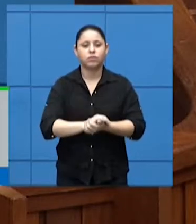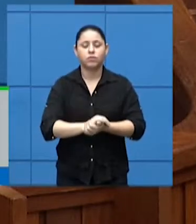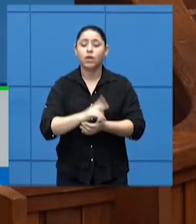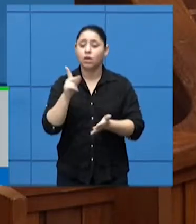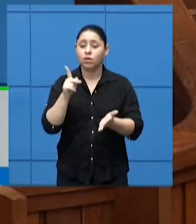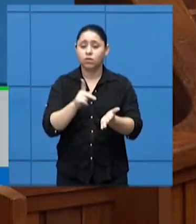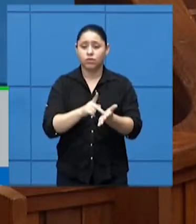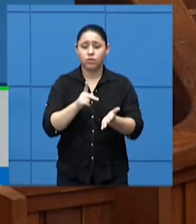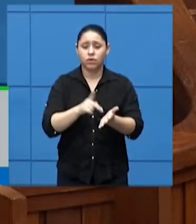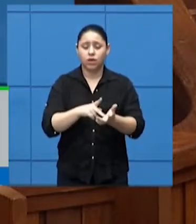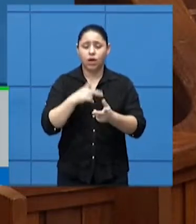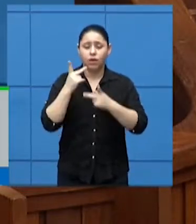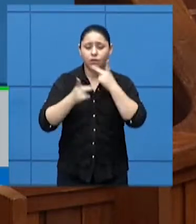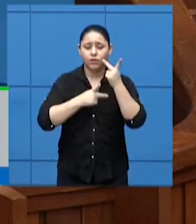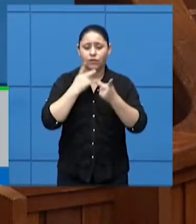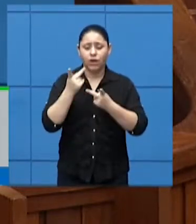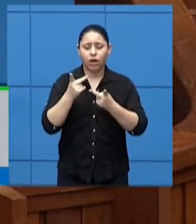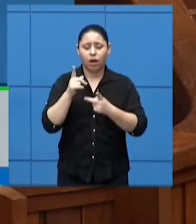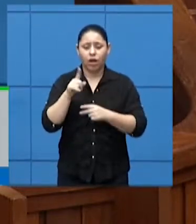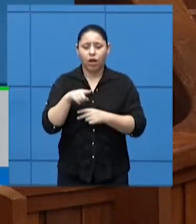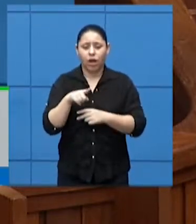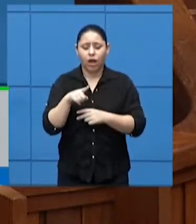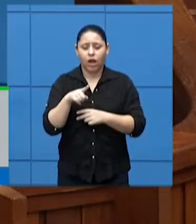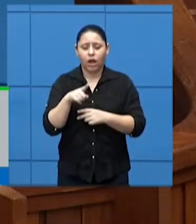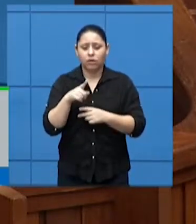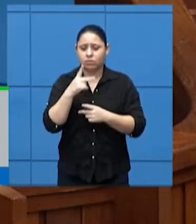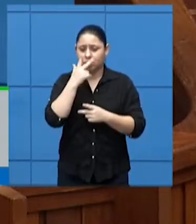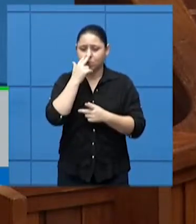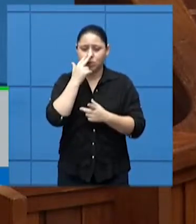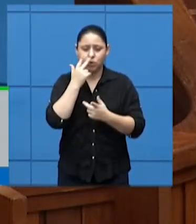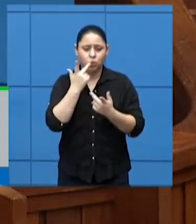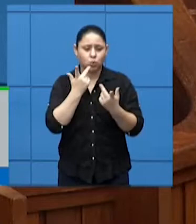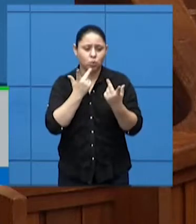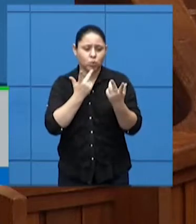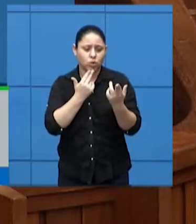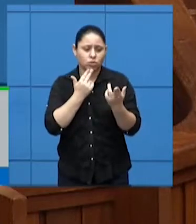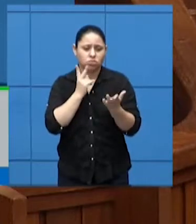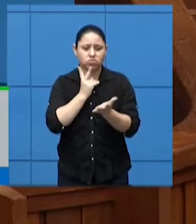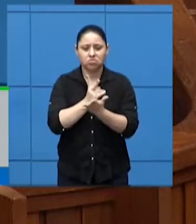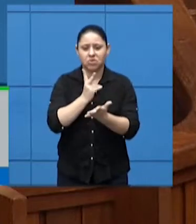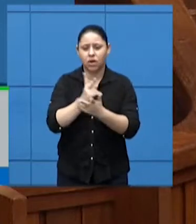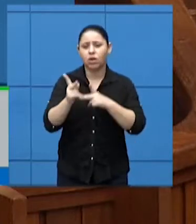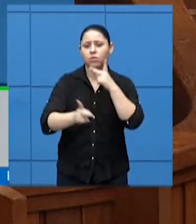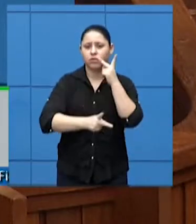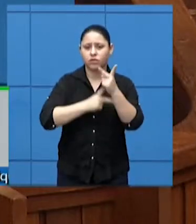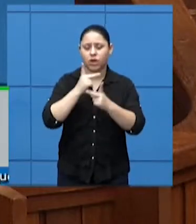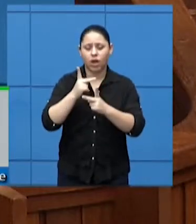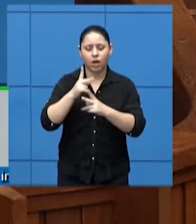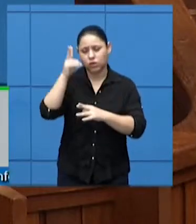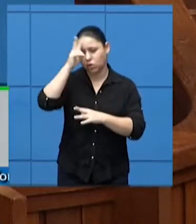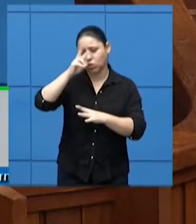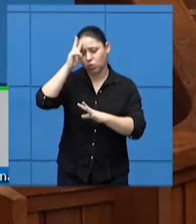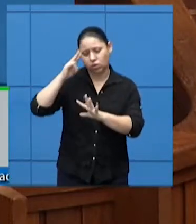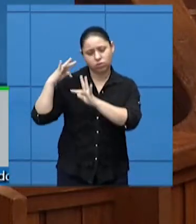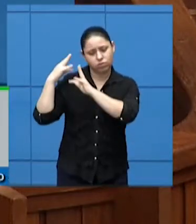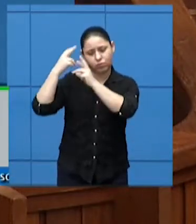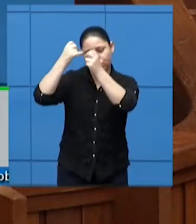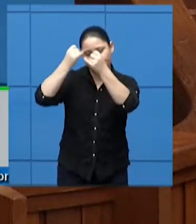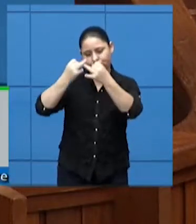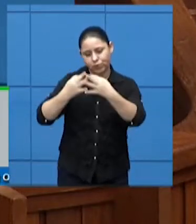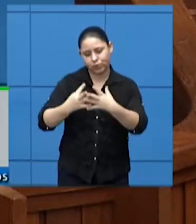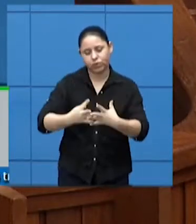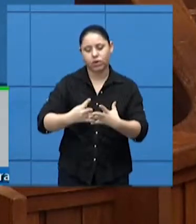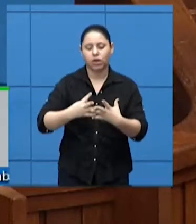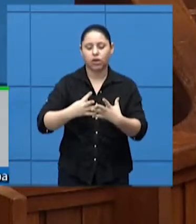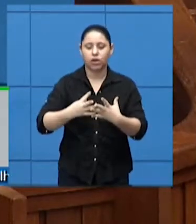Na verdade, a minha fala é uma reprodução até do que já foi dito aqui, por toda a história já contada pelo deputado